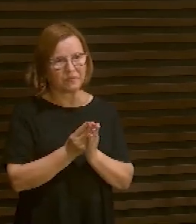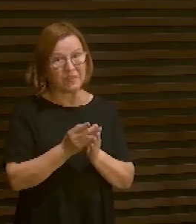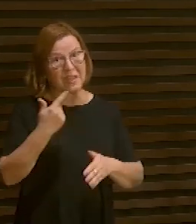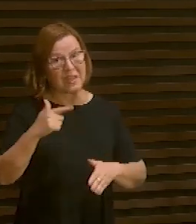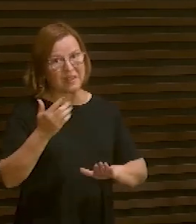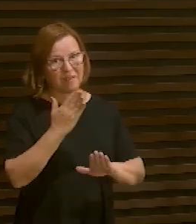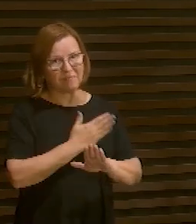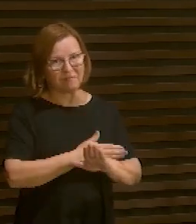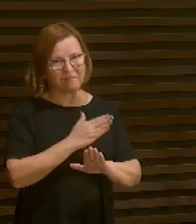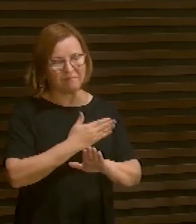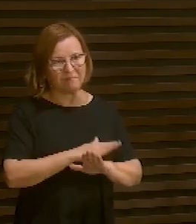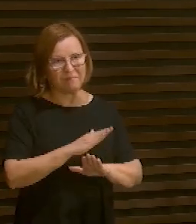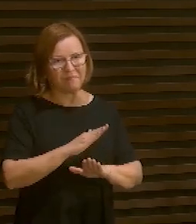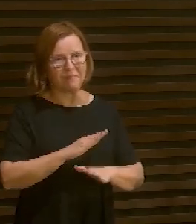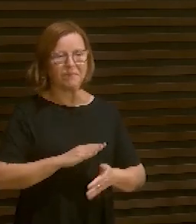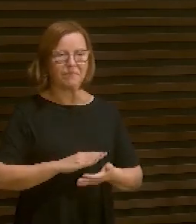praticar.